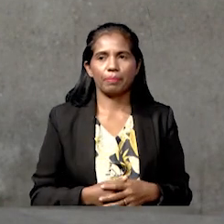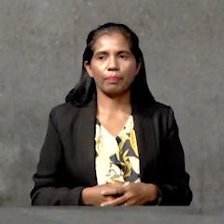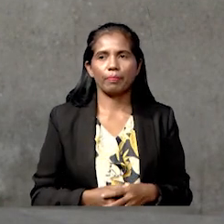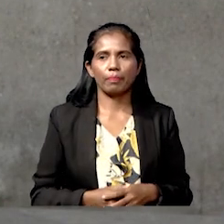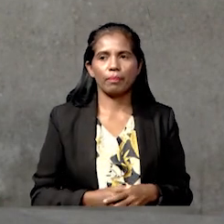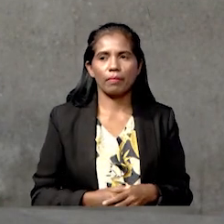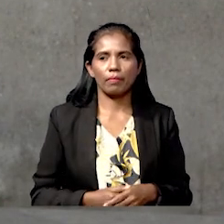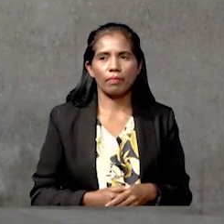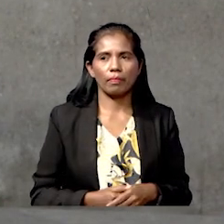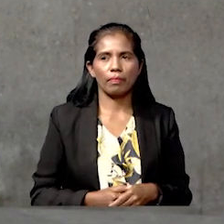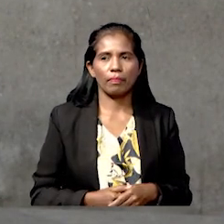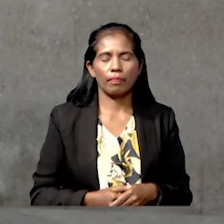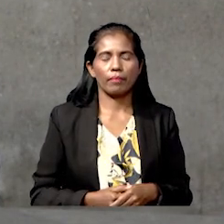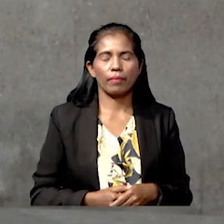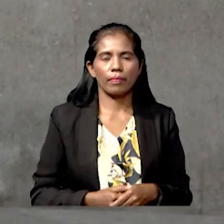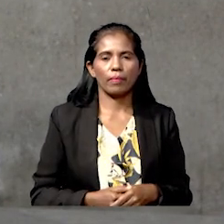e felicito